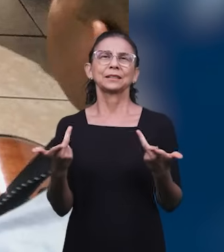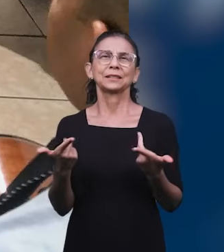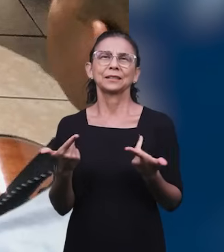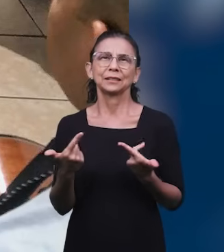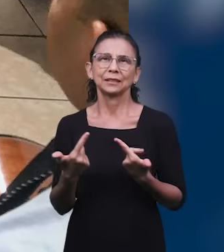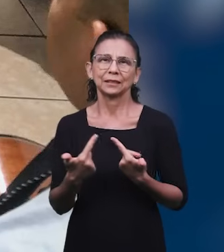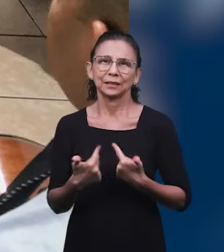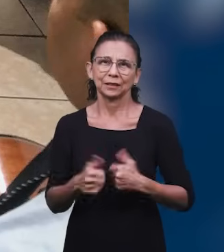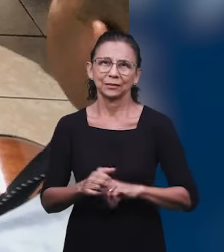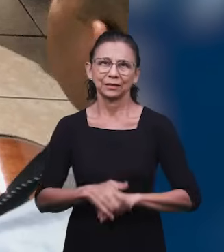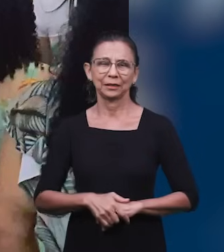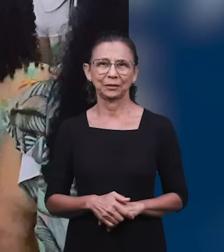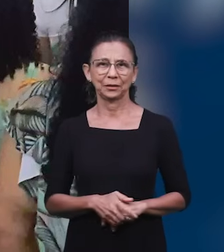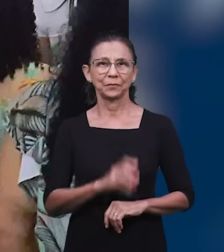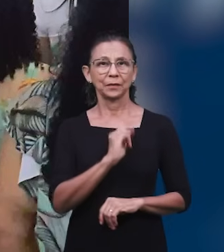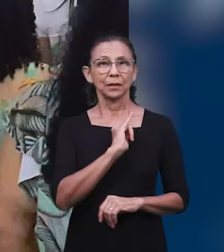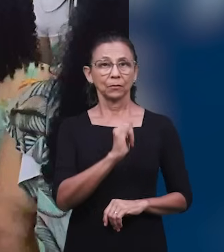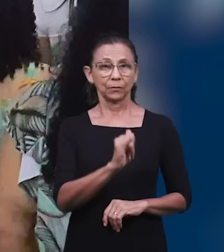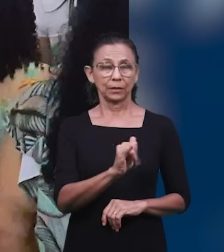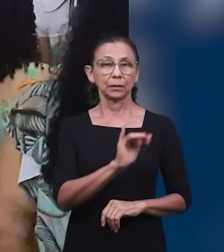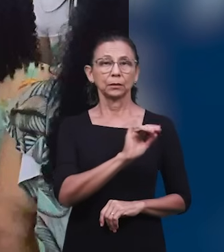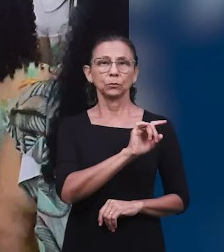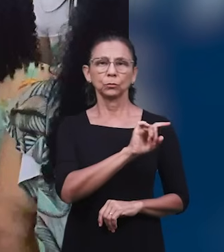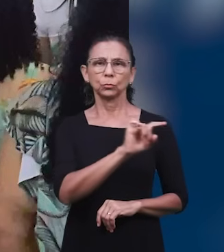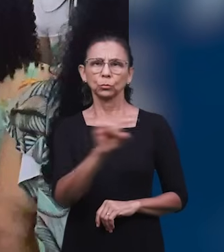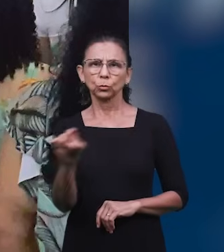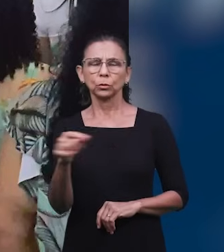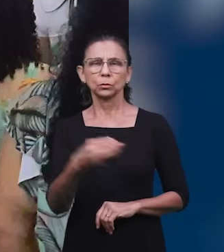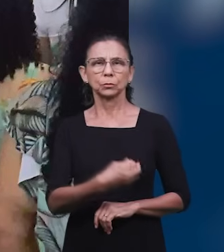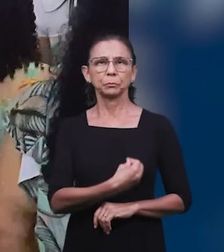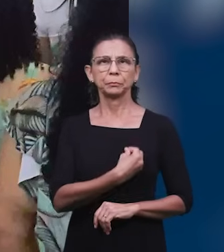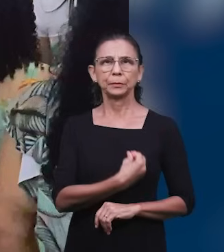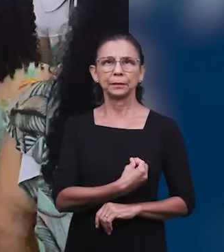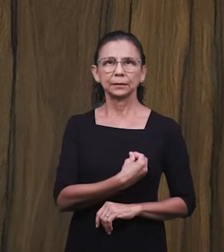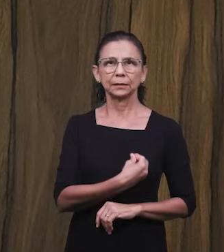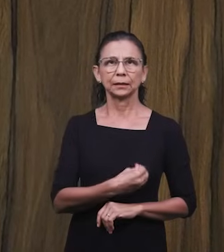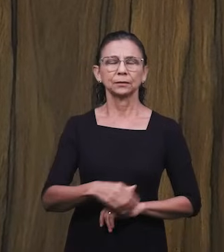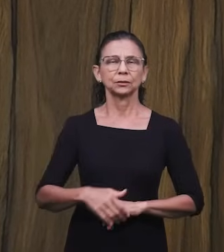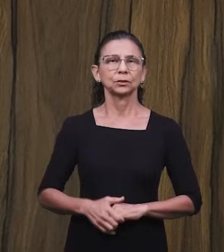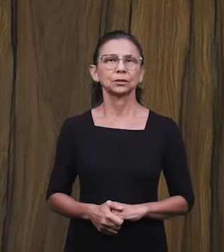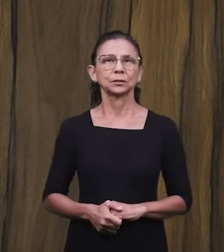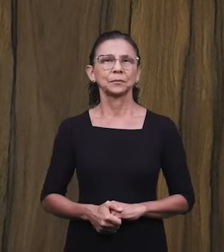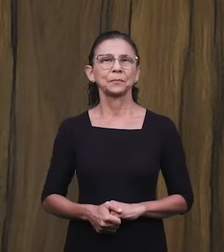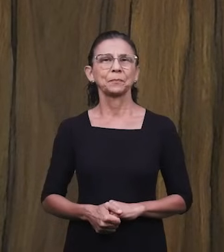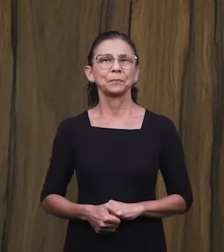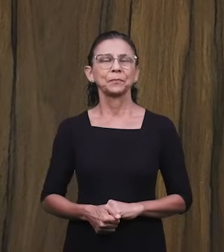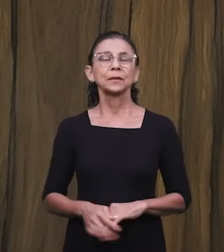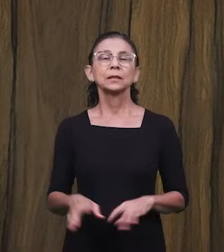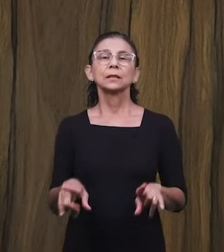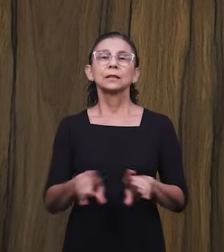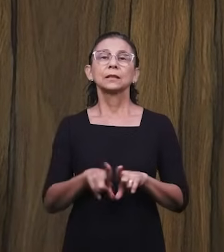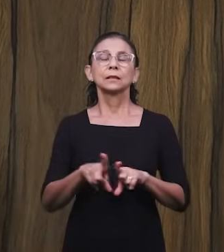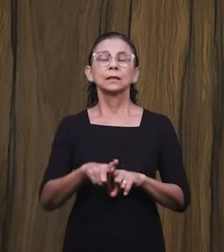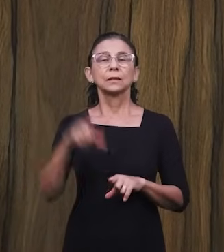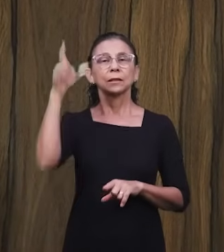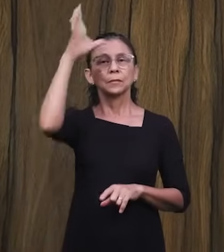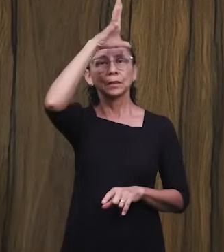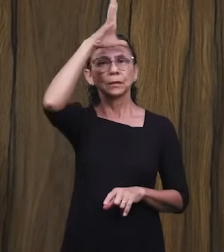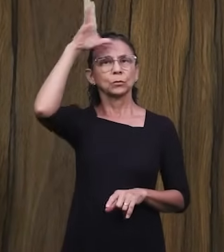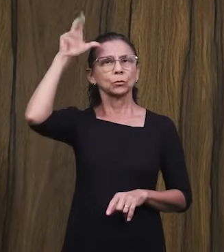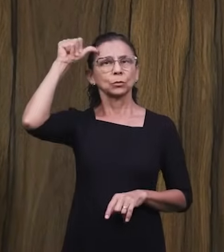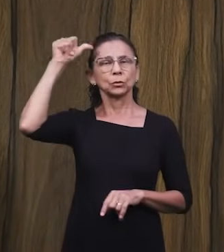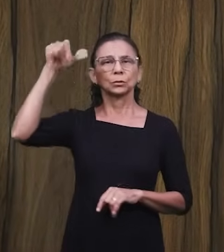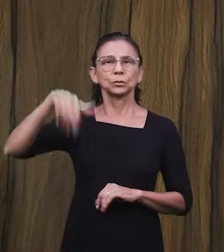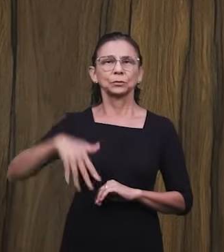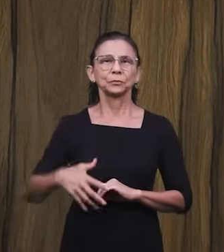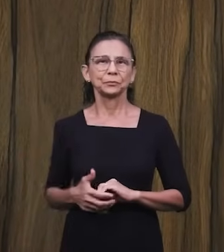aos corações de cada irmão. E as crianças aprenderam sobre o arrebatamento da igreja fiel. Em Poconé, Mato Grosso, foi realizado no sábado